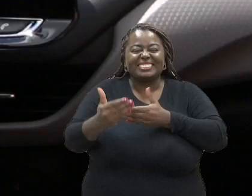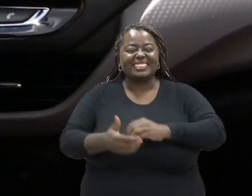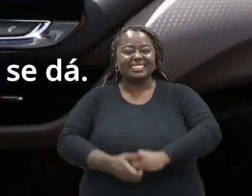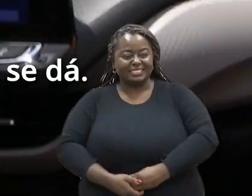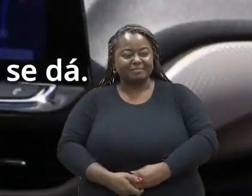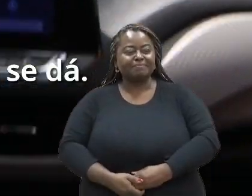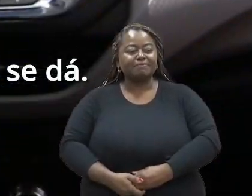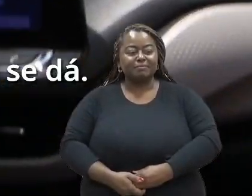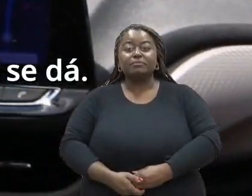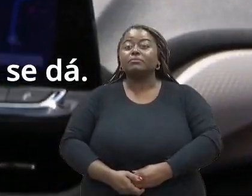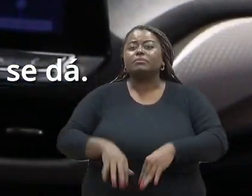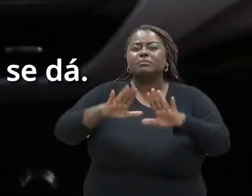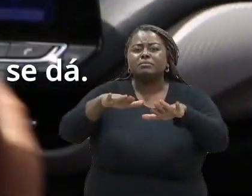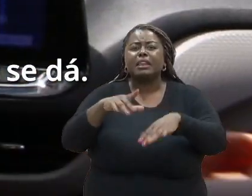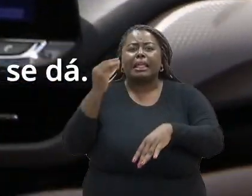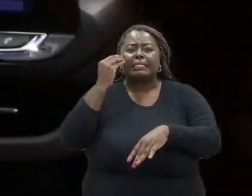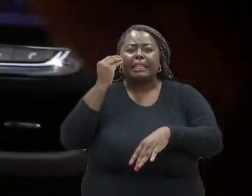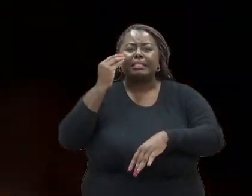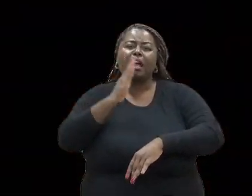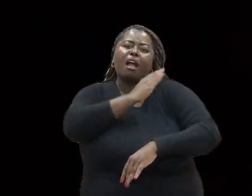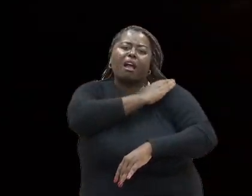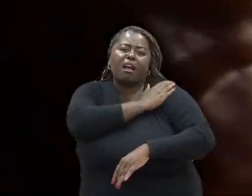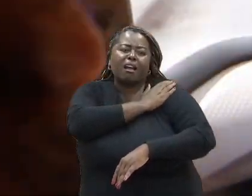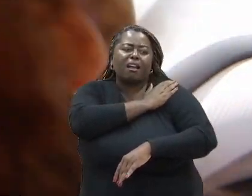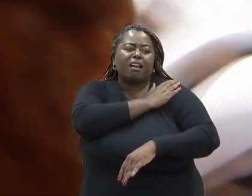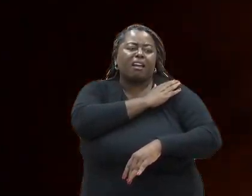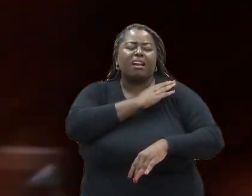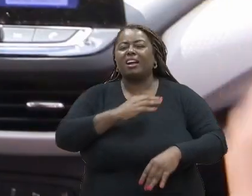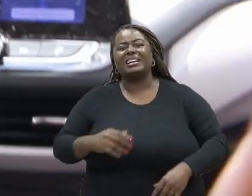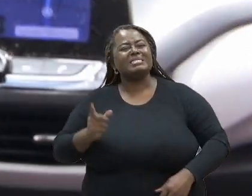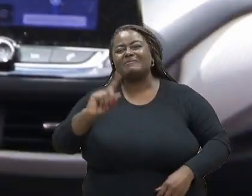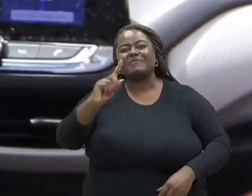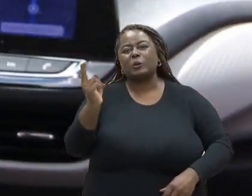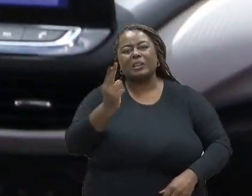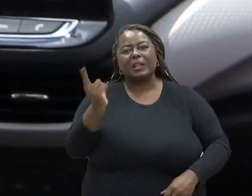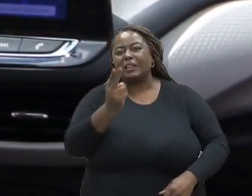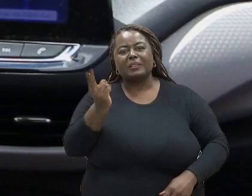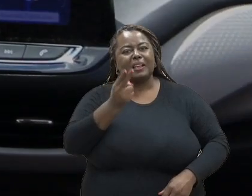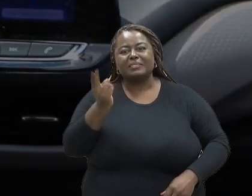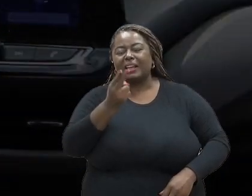Nossa, tá da hora. Tenta debruçar um pouquinho no ombro dele, vê se dá. Não! Não dá.